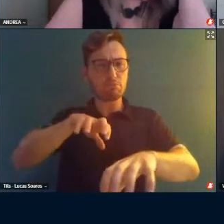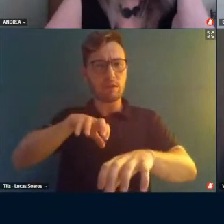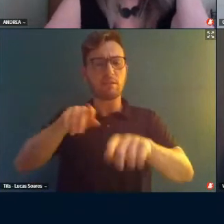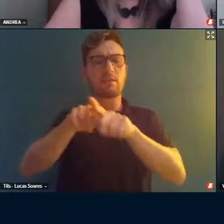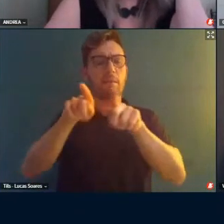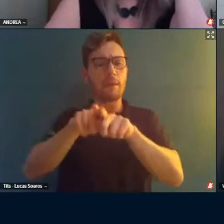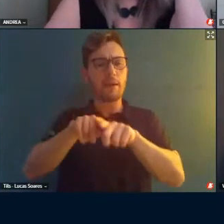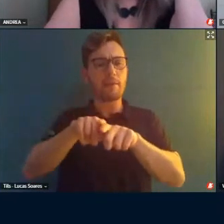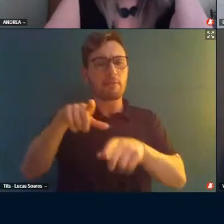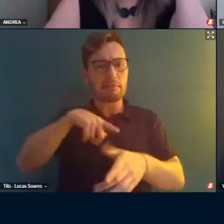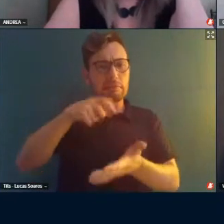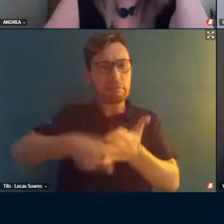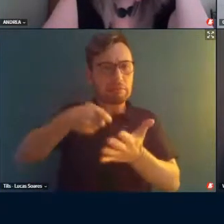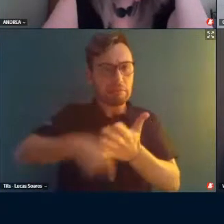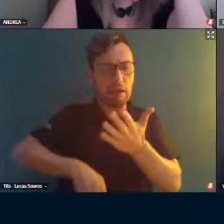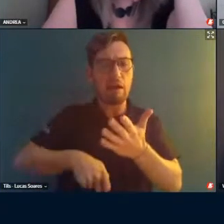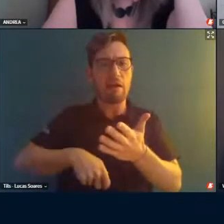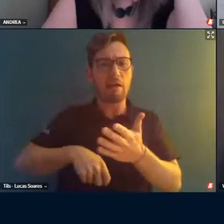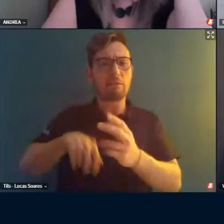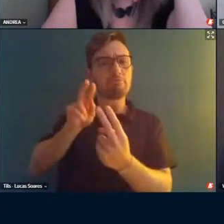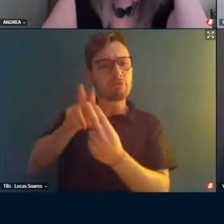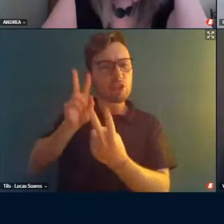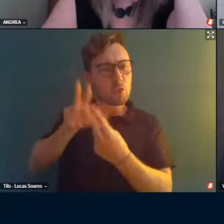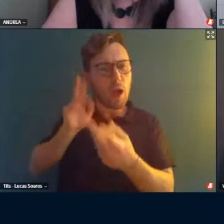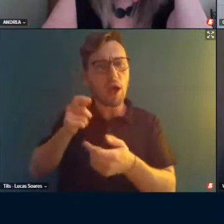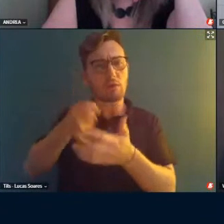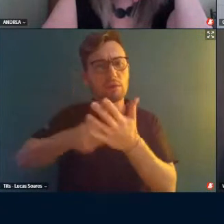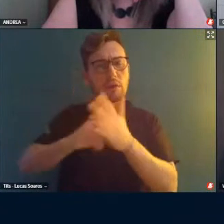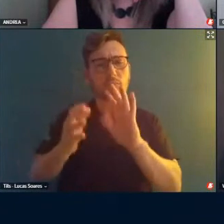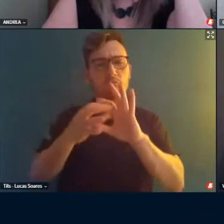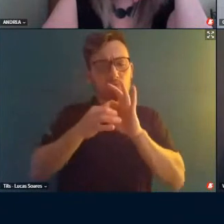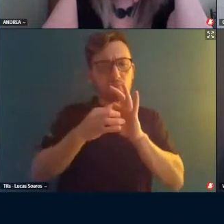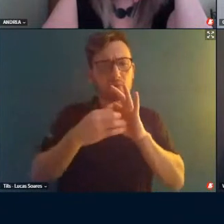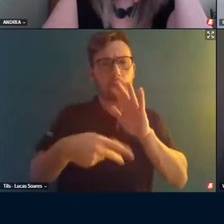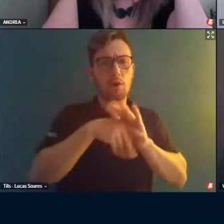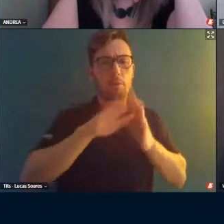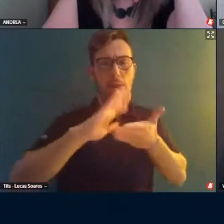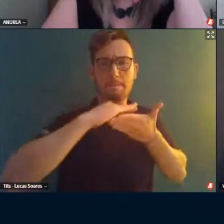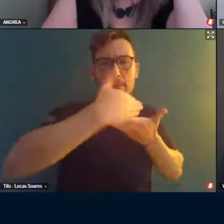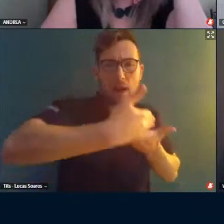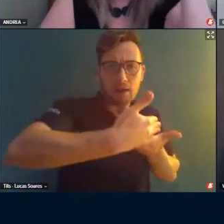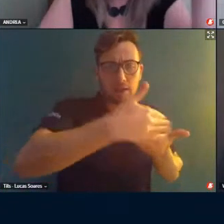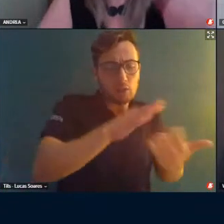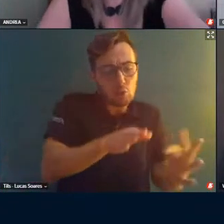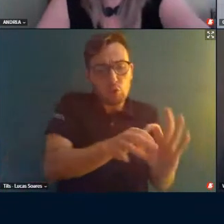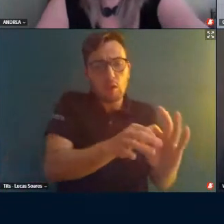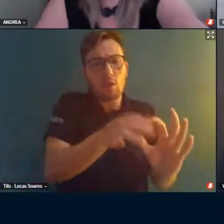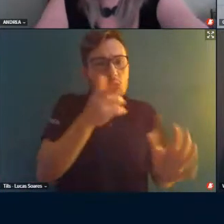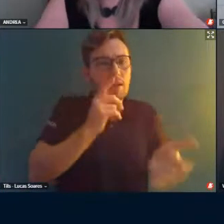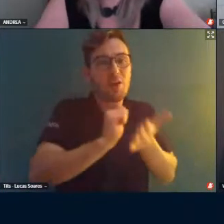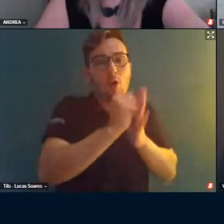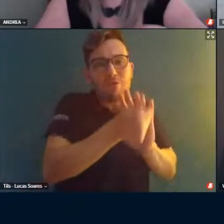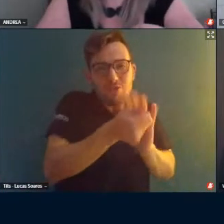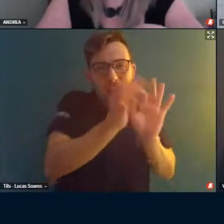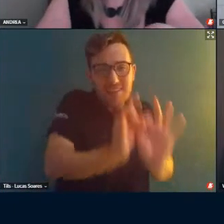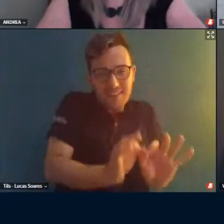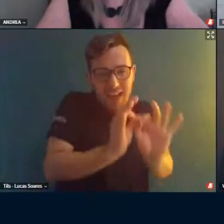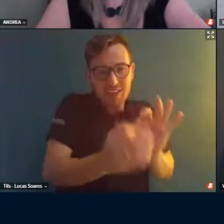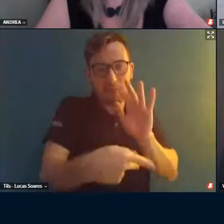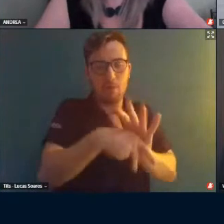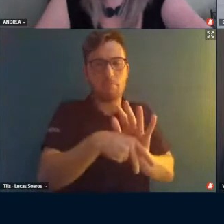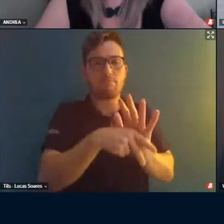acesso remoto, né, para poder conectar na máquina dessas pessoas e conseguir configurar os programas para a